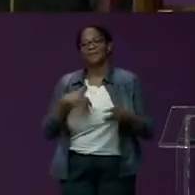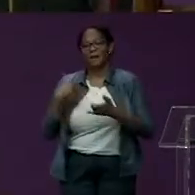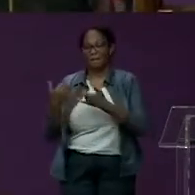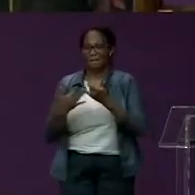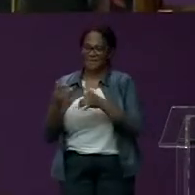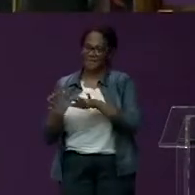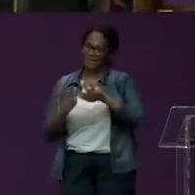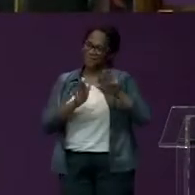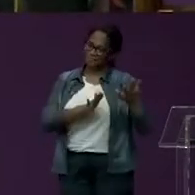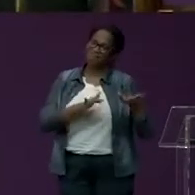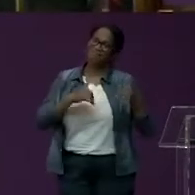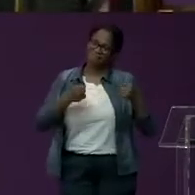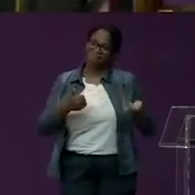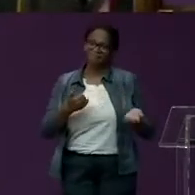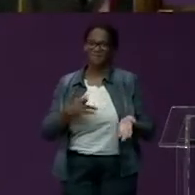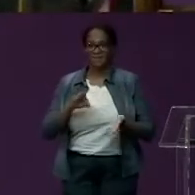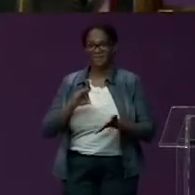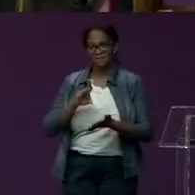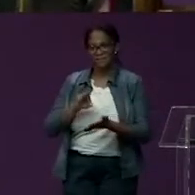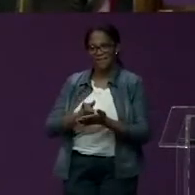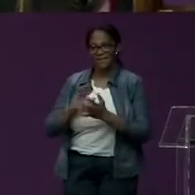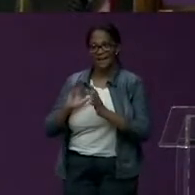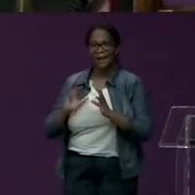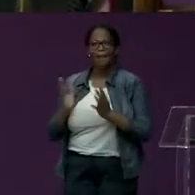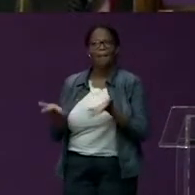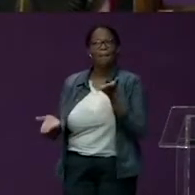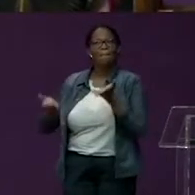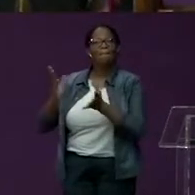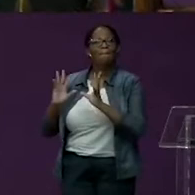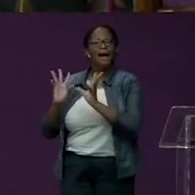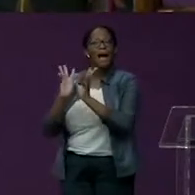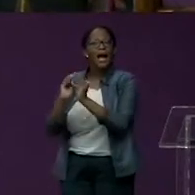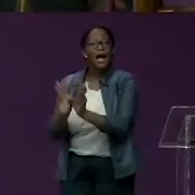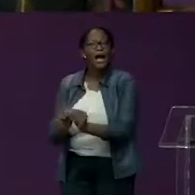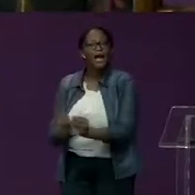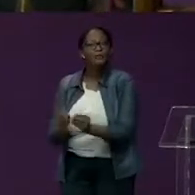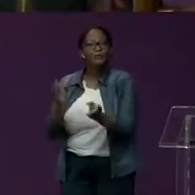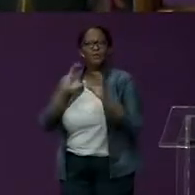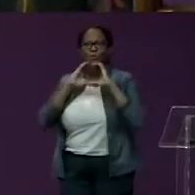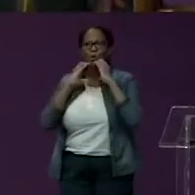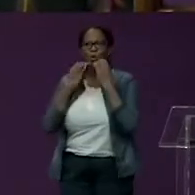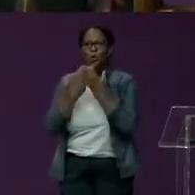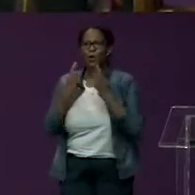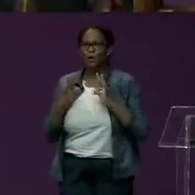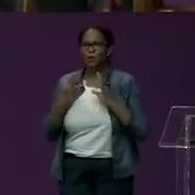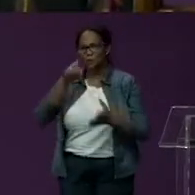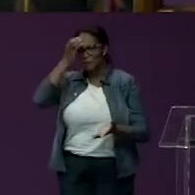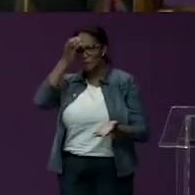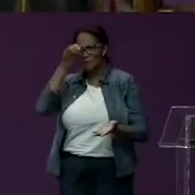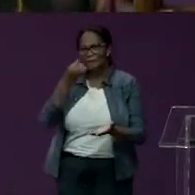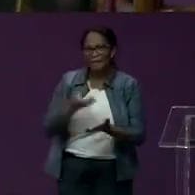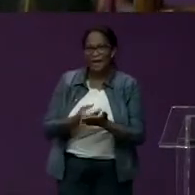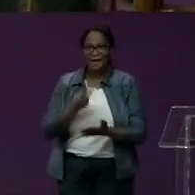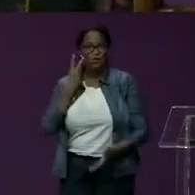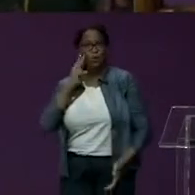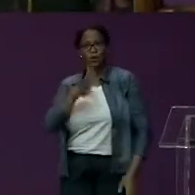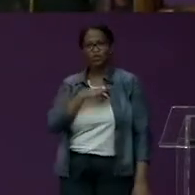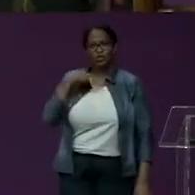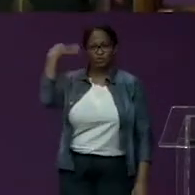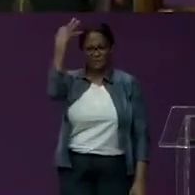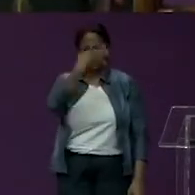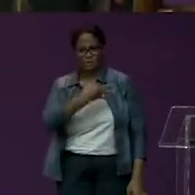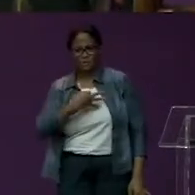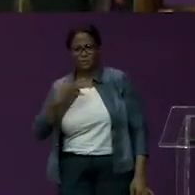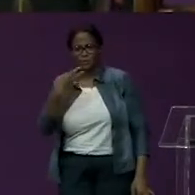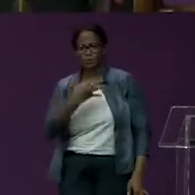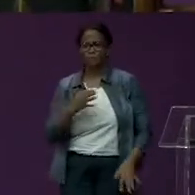Brincadeira à parte, de fato, assim, é porque o balanço do Congresso, né, com todas as suas teses, eu vou falar durante 2 dias.